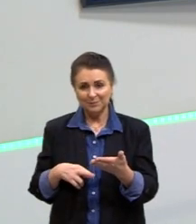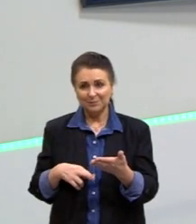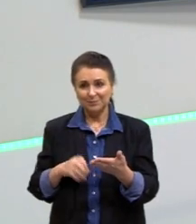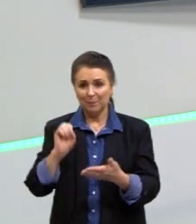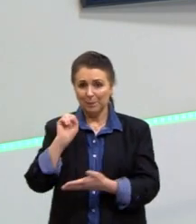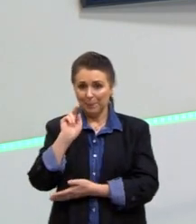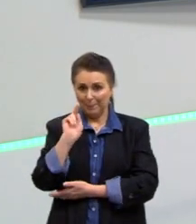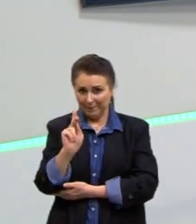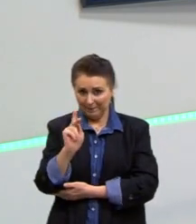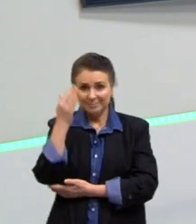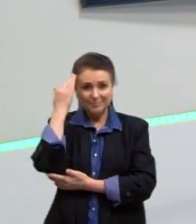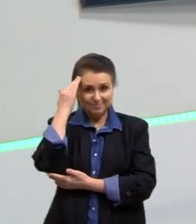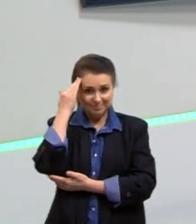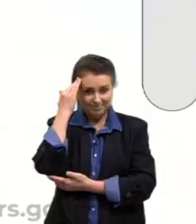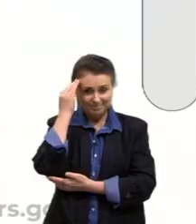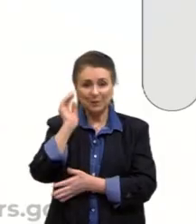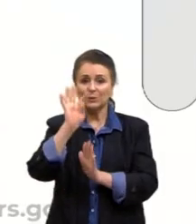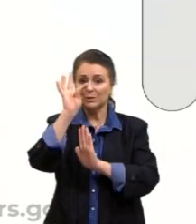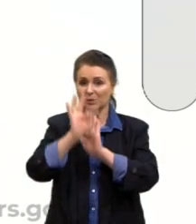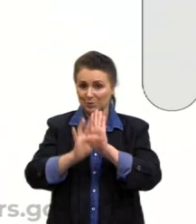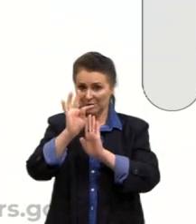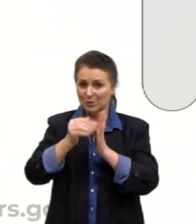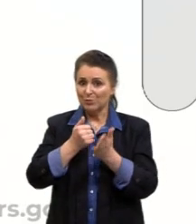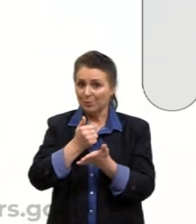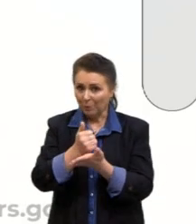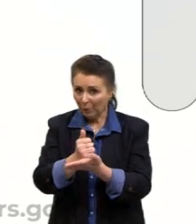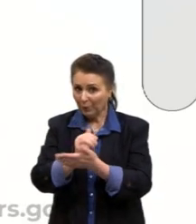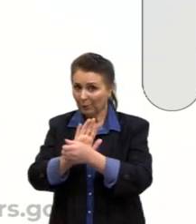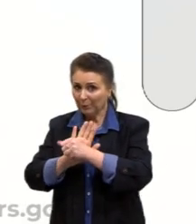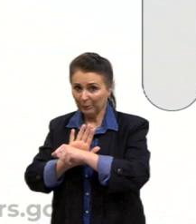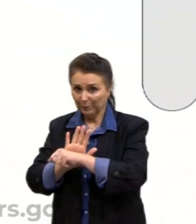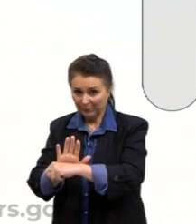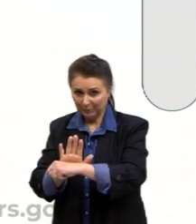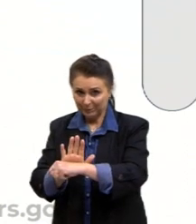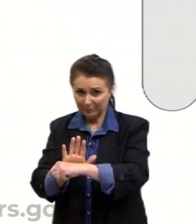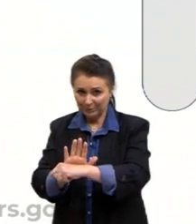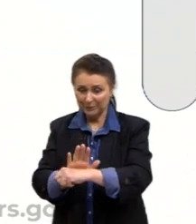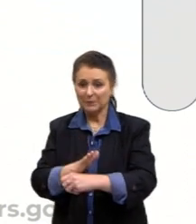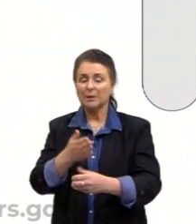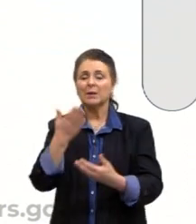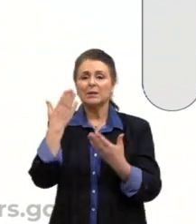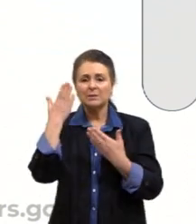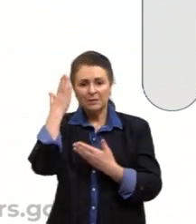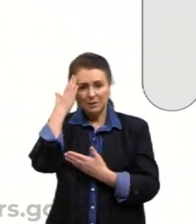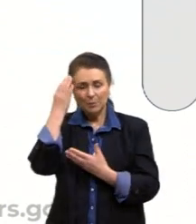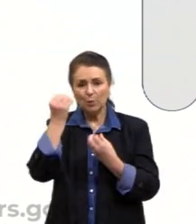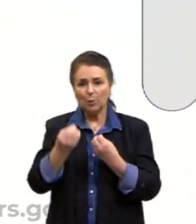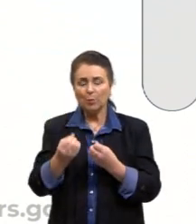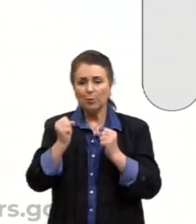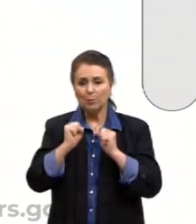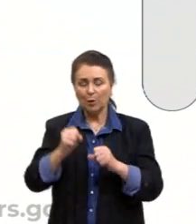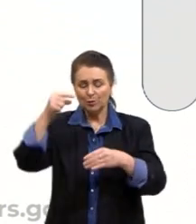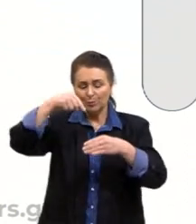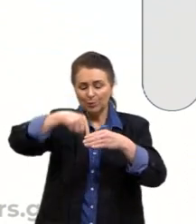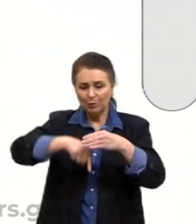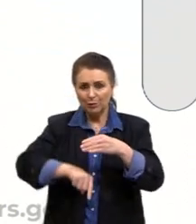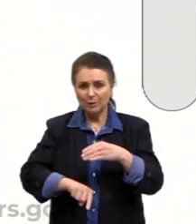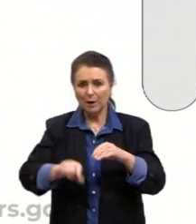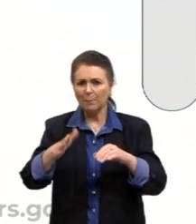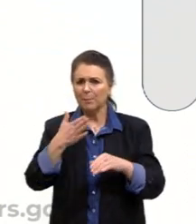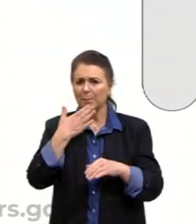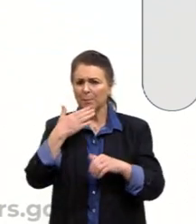Beleza, a gente entendeu o que são os textos, né, de apoio. A gente viu como a gente pode se aprofundar melhor de maneira a